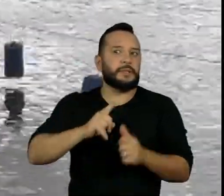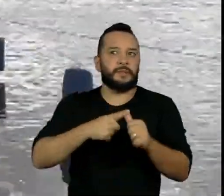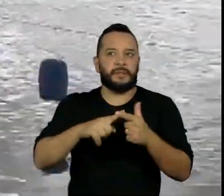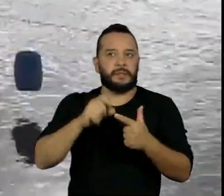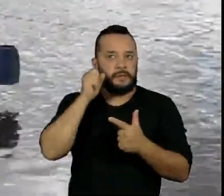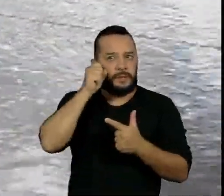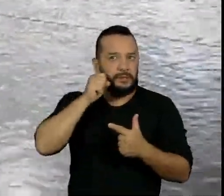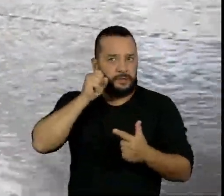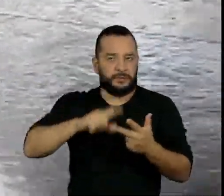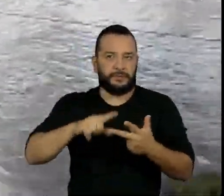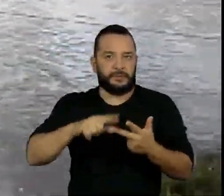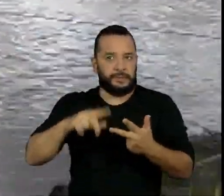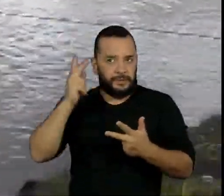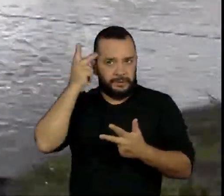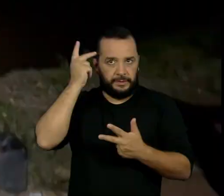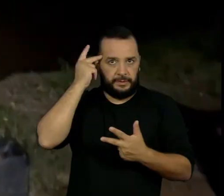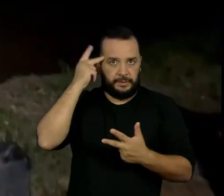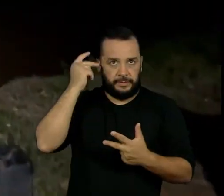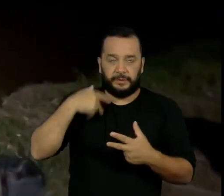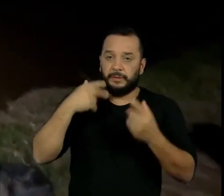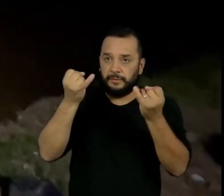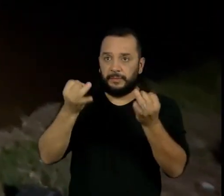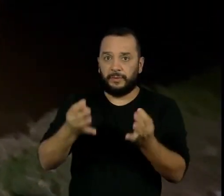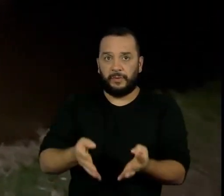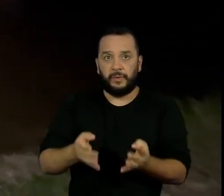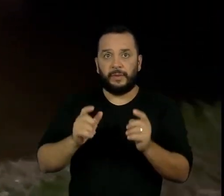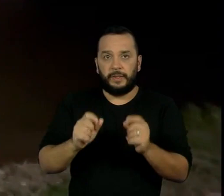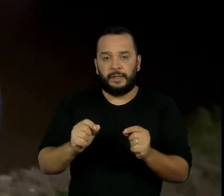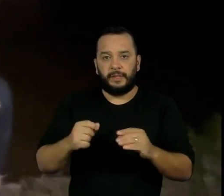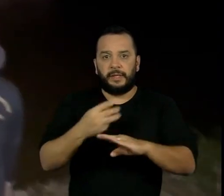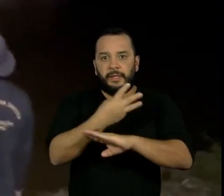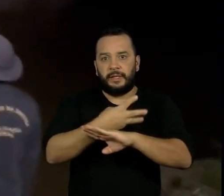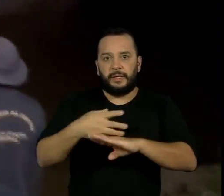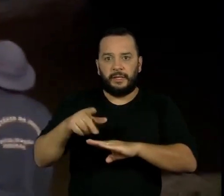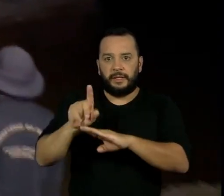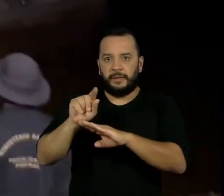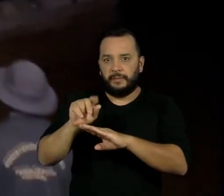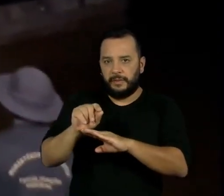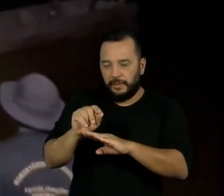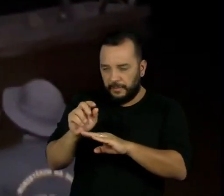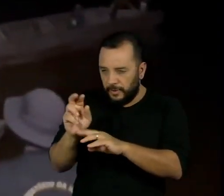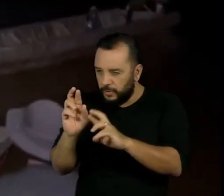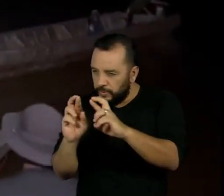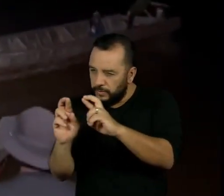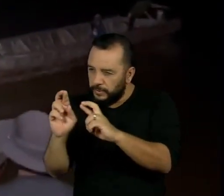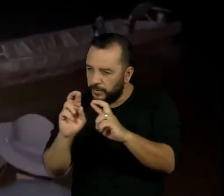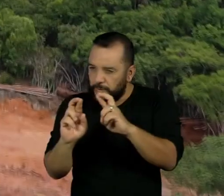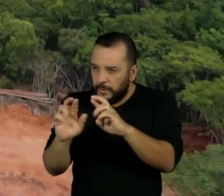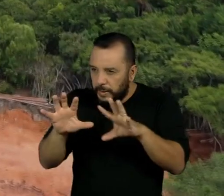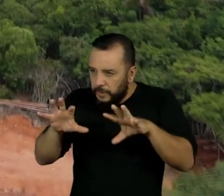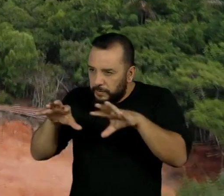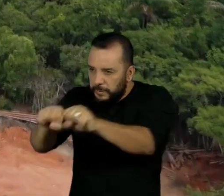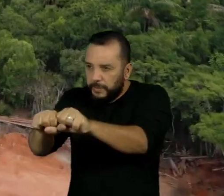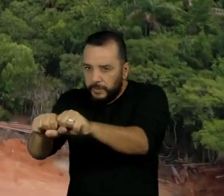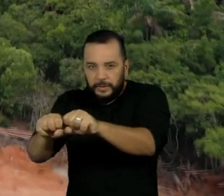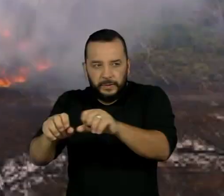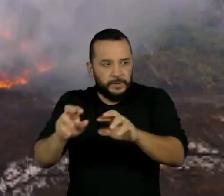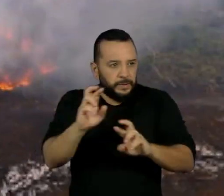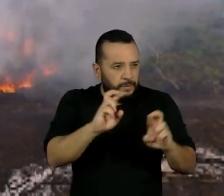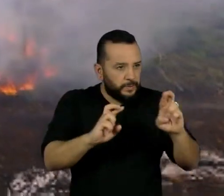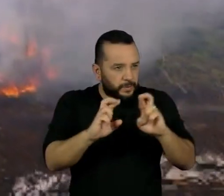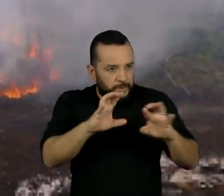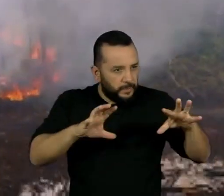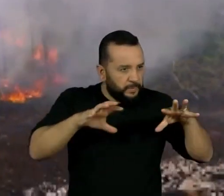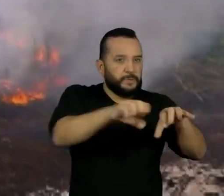o aumento de 1% nas autuações do IBAMA tem o papel mais importante na diminuição do desmatamento